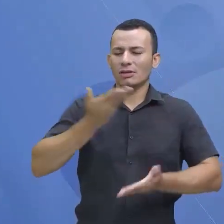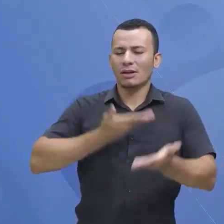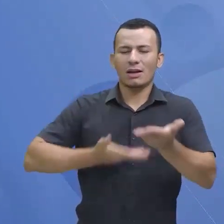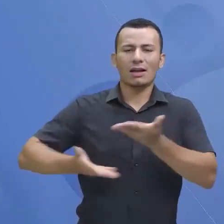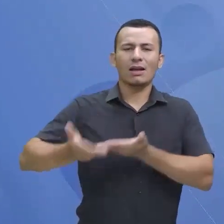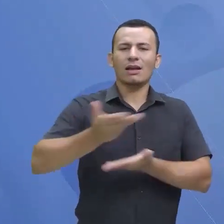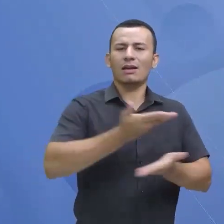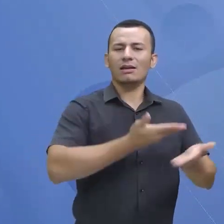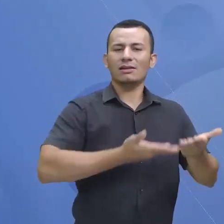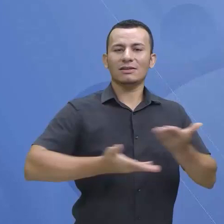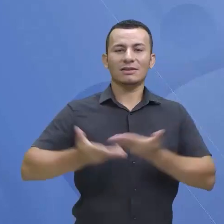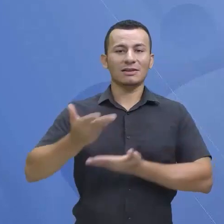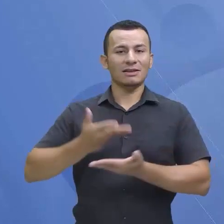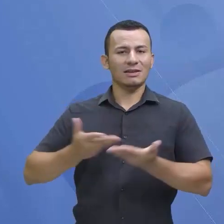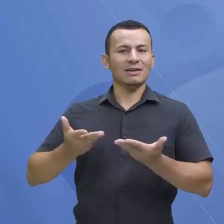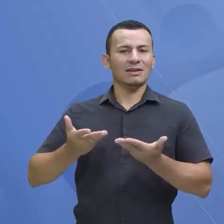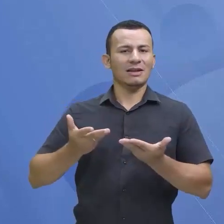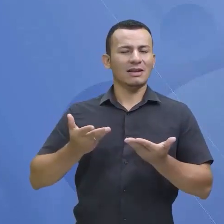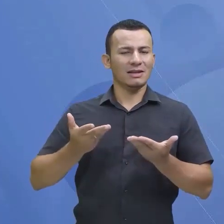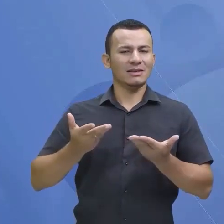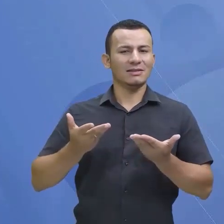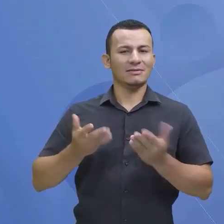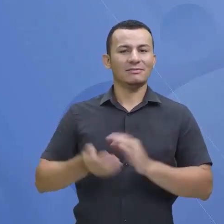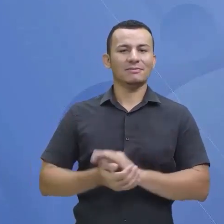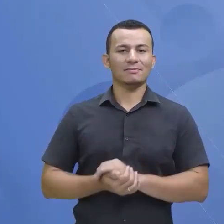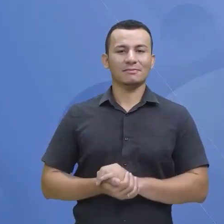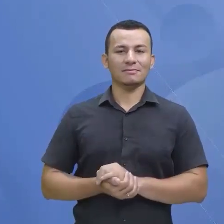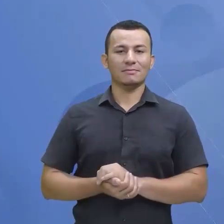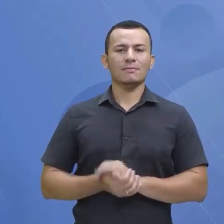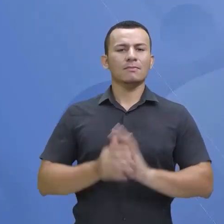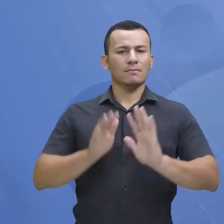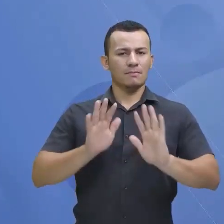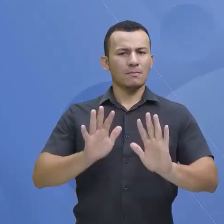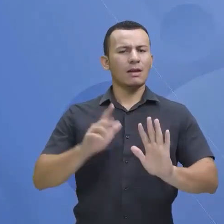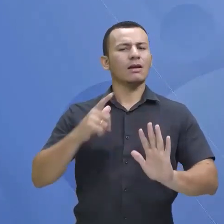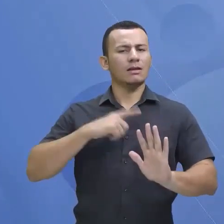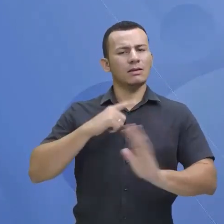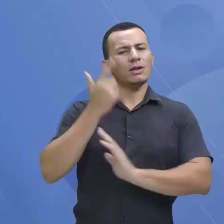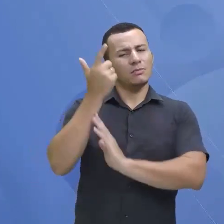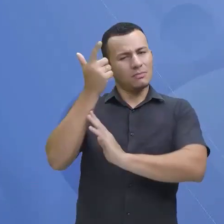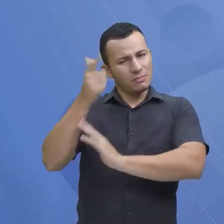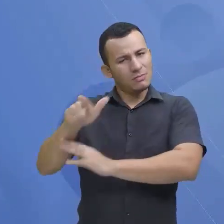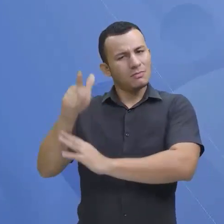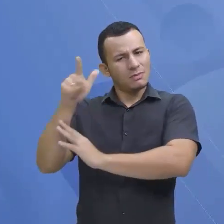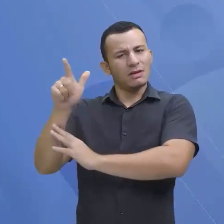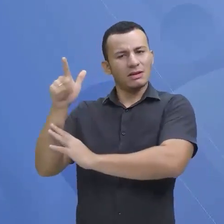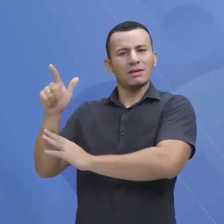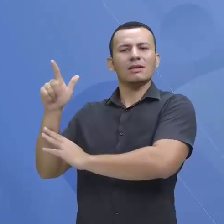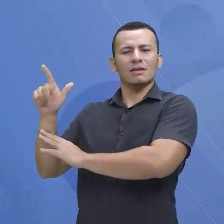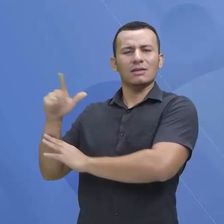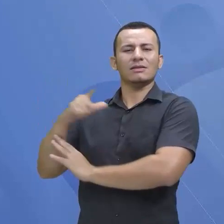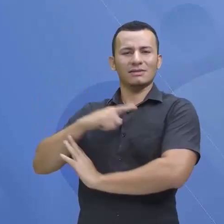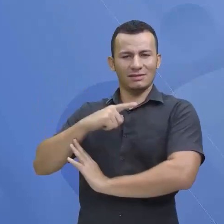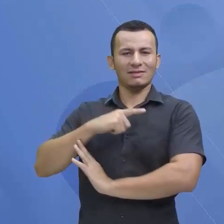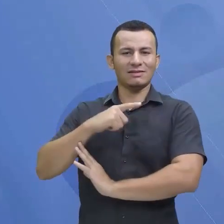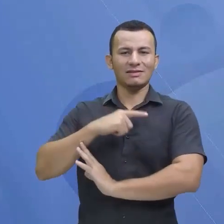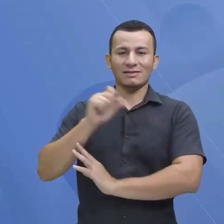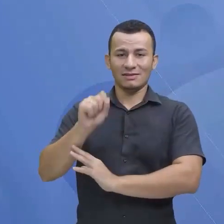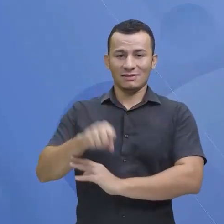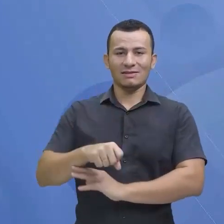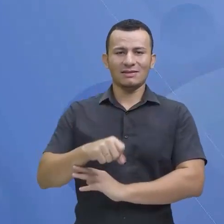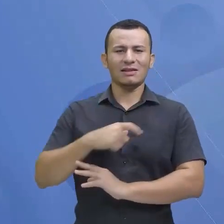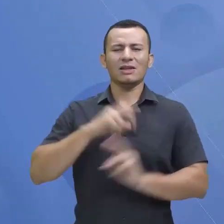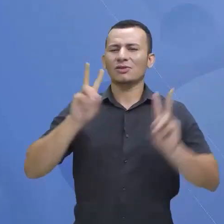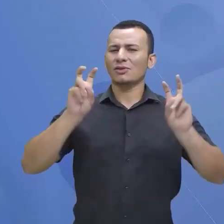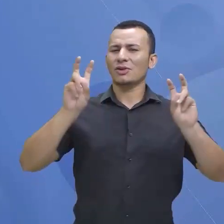compartilhar com você esse aprendizado, tá? Mas vamos ter mais! Vamos ter mais? Muito mais